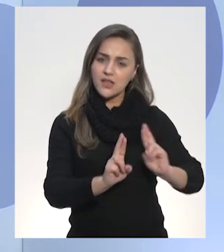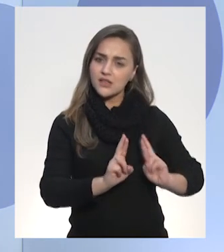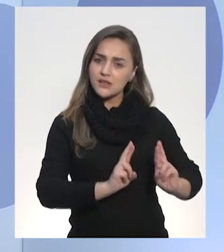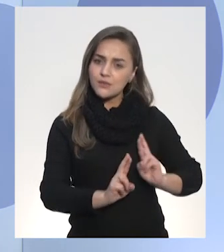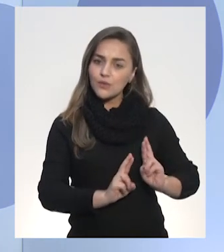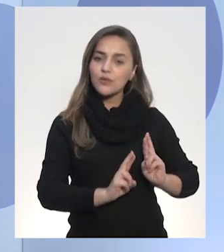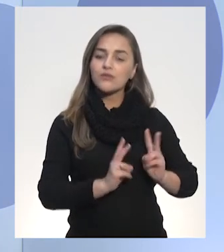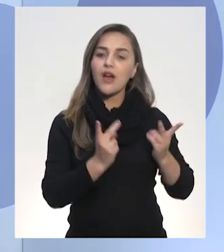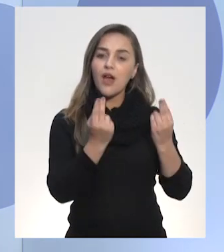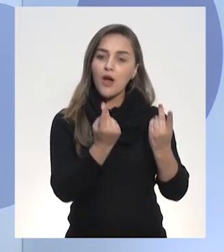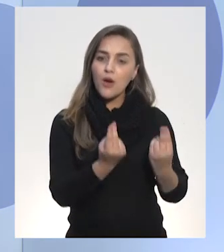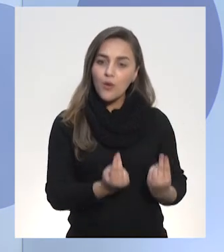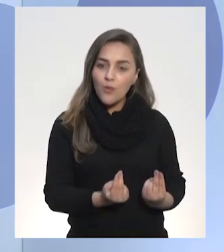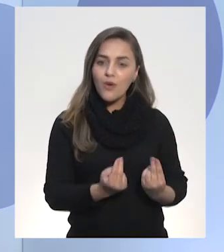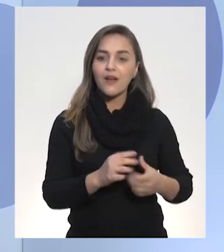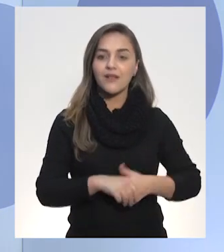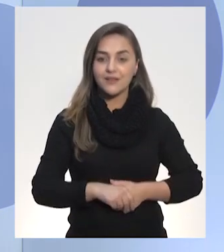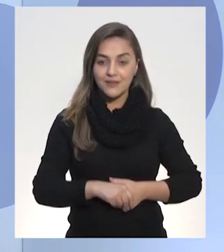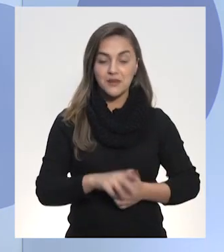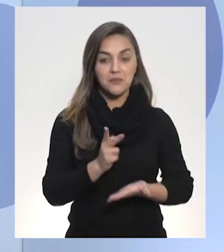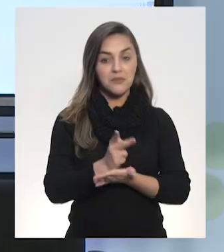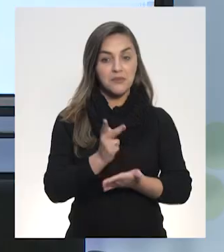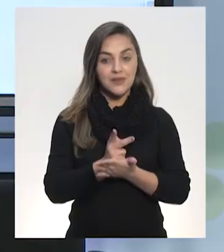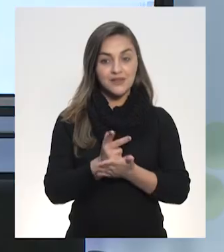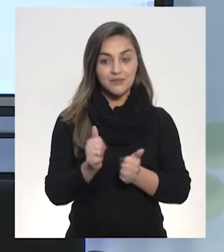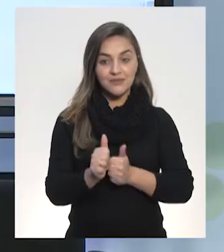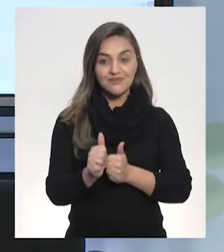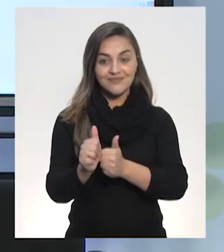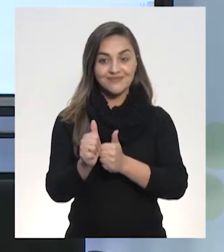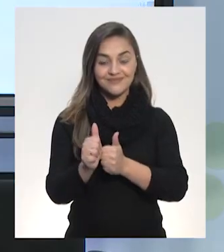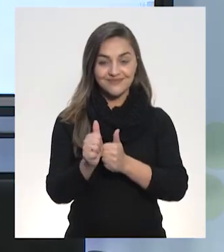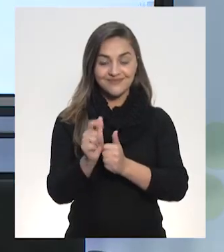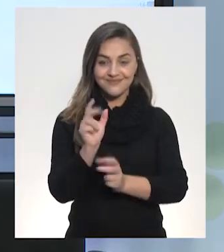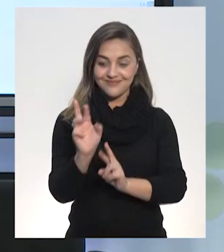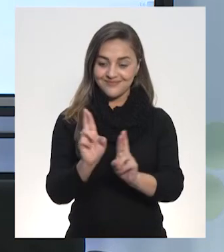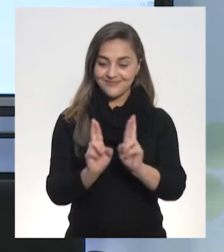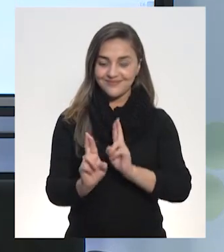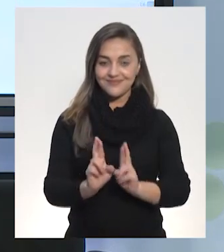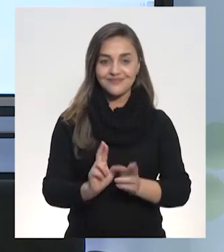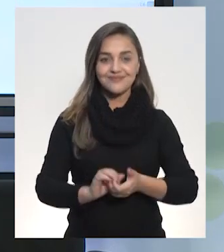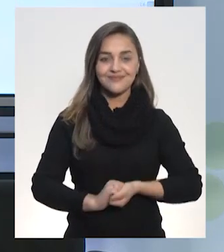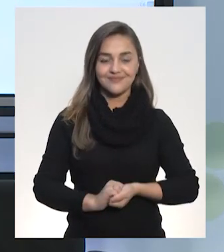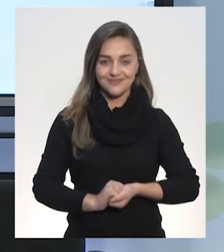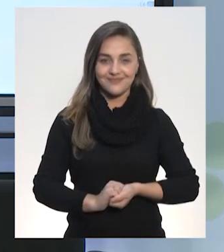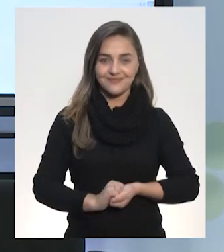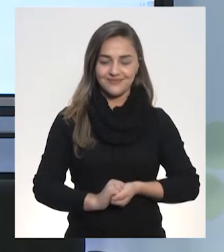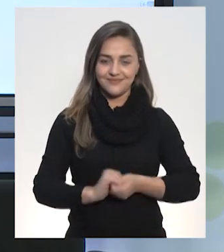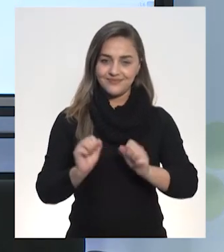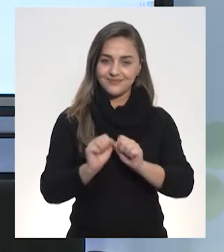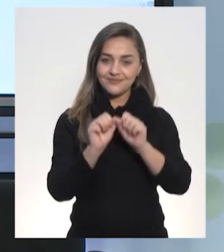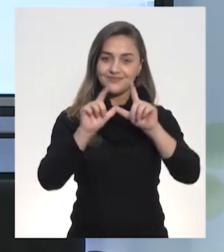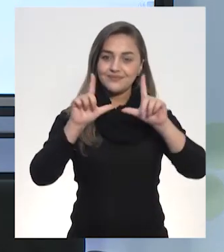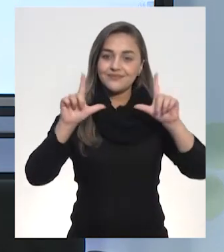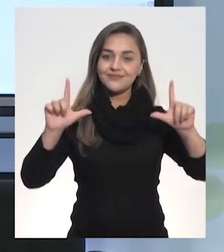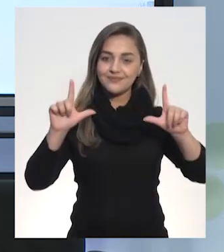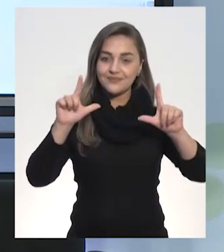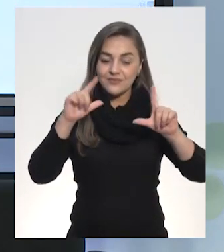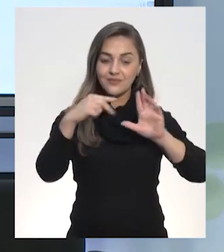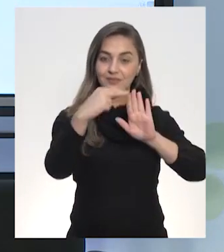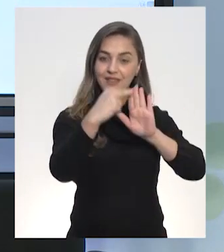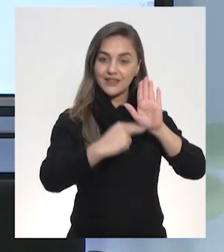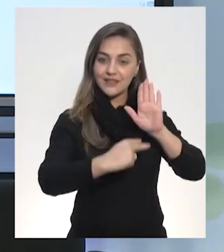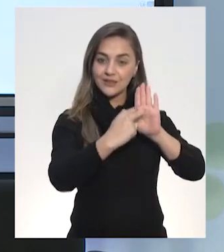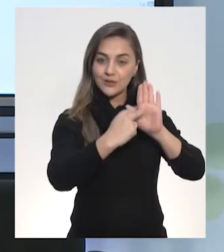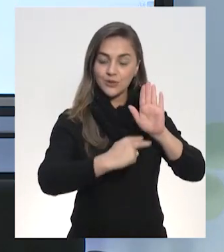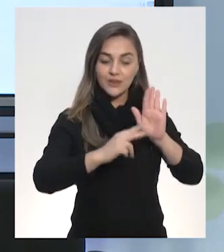a mesma sequência de respostas. Muito bem, você vê que o pessoal está bem craque, né, Antônia? Vamos ver a resposta na tela, a gente vai fazer a leitura e a tradução agora